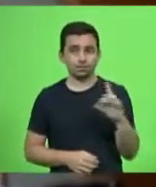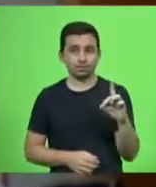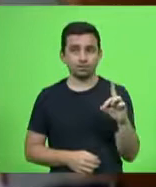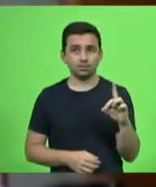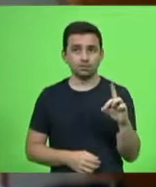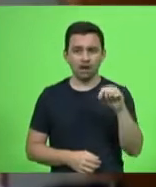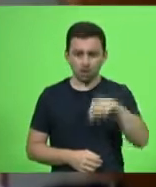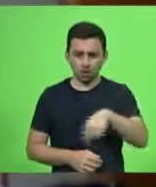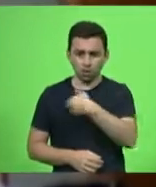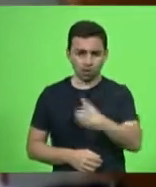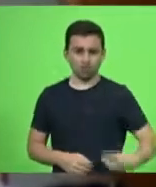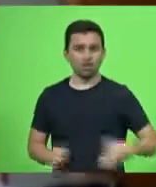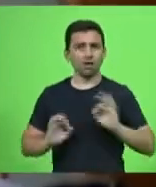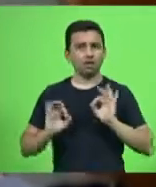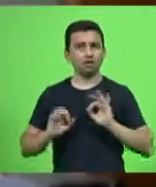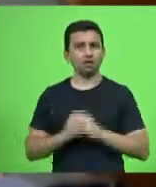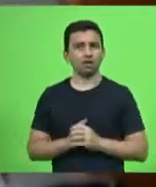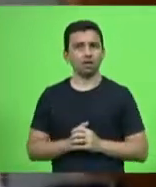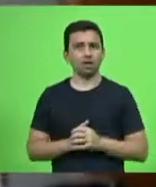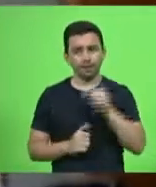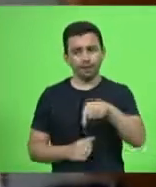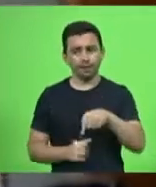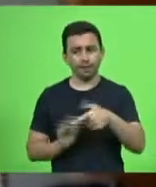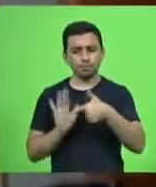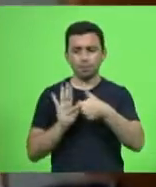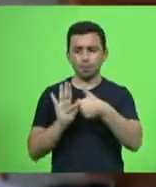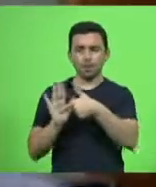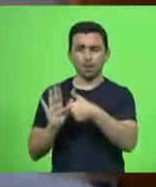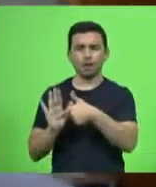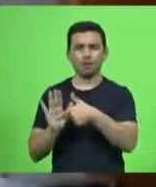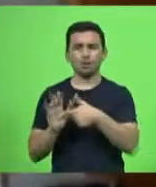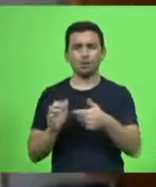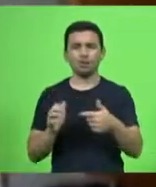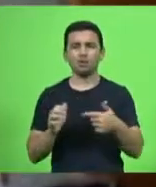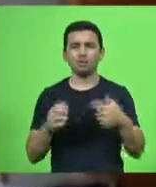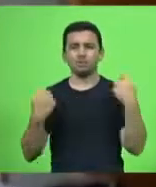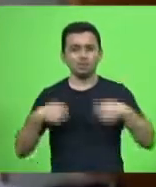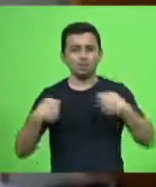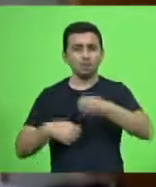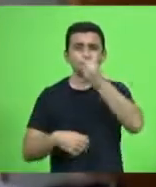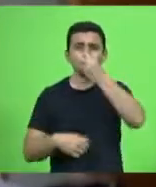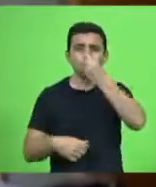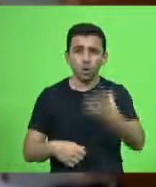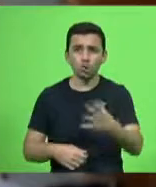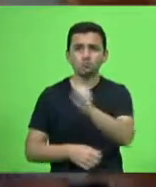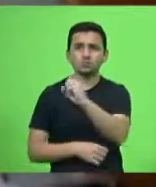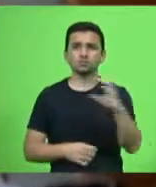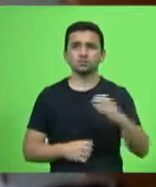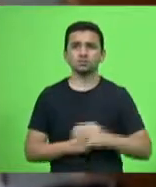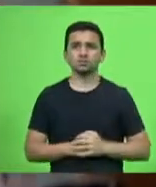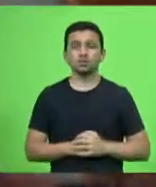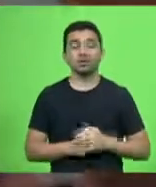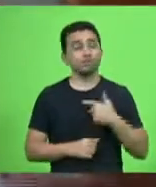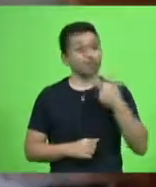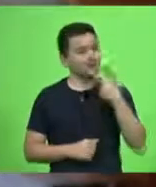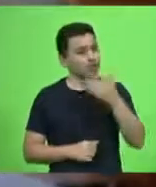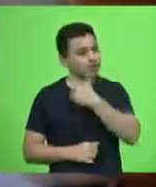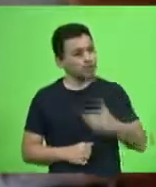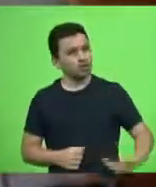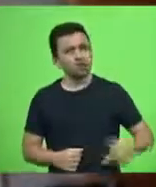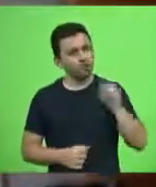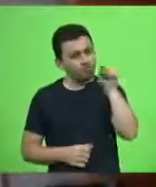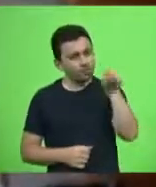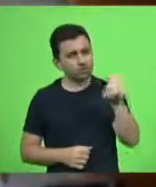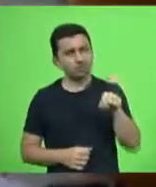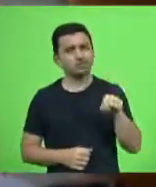é governo, não vai indicar cargo para o governo, mas nós queremos o bem de Santa Catarina. Eu disse, governador, por